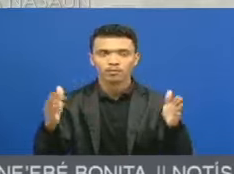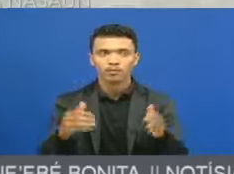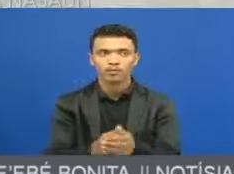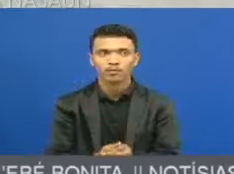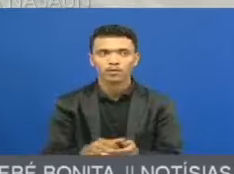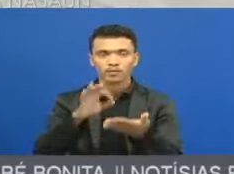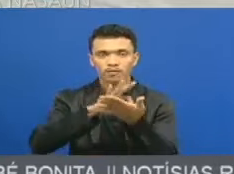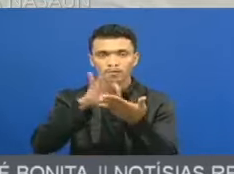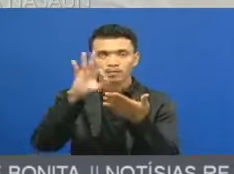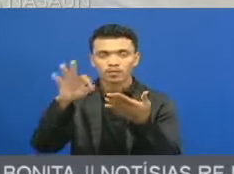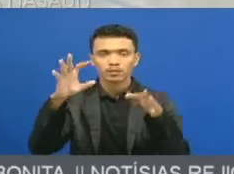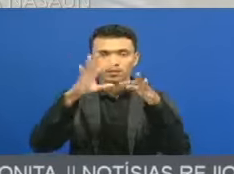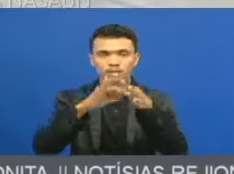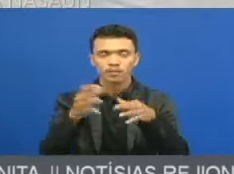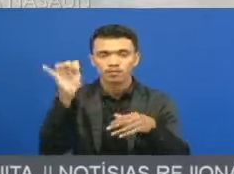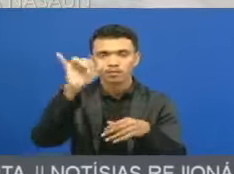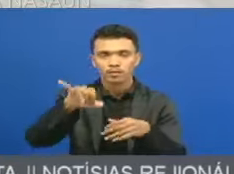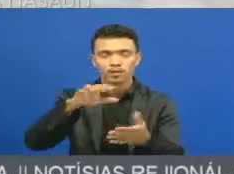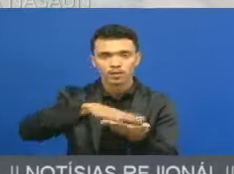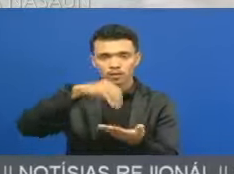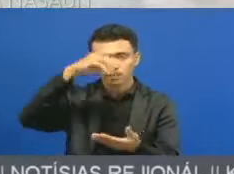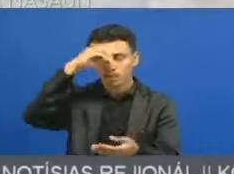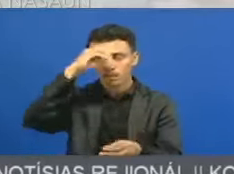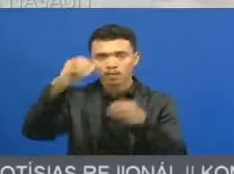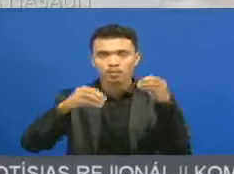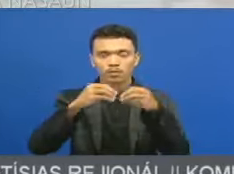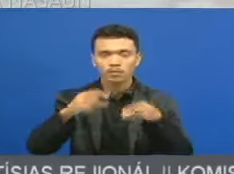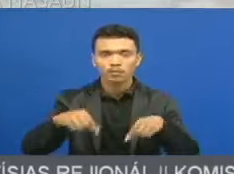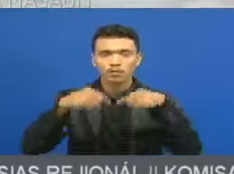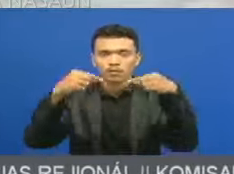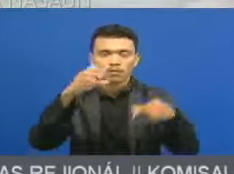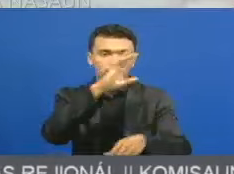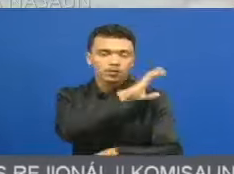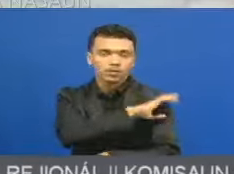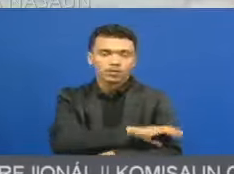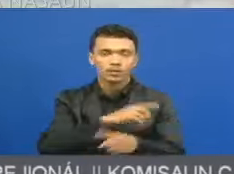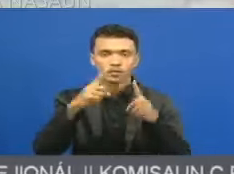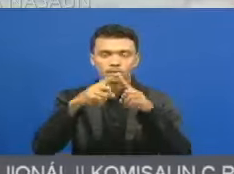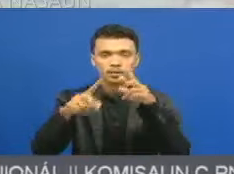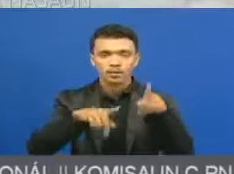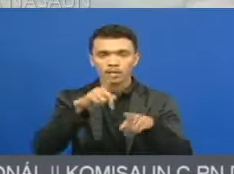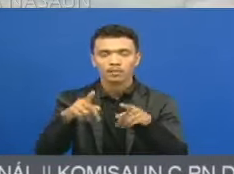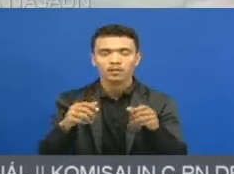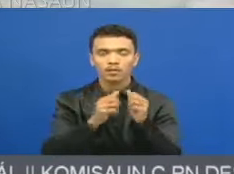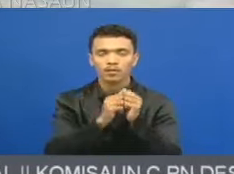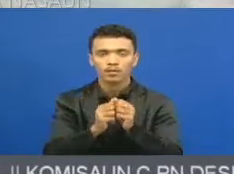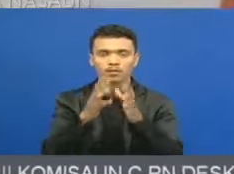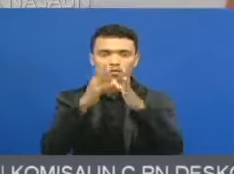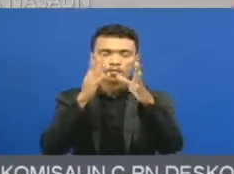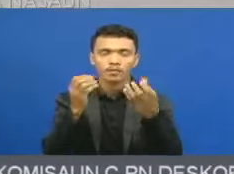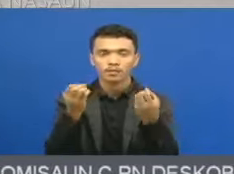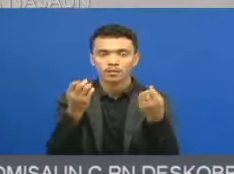Durante a formação, membros iranês se aprende com a ba uinsa for segurança ba alta entidade no comboio bot sira, nebe